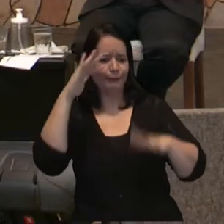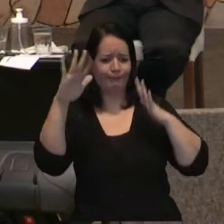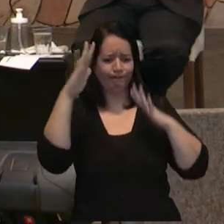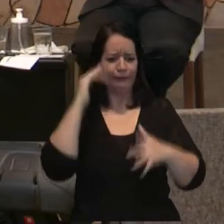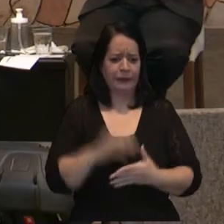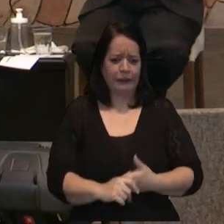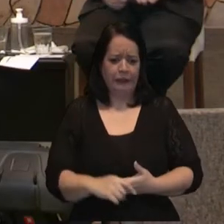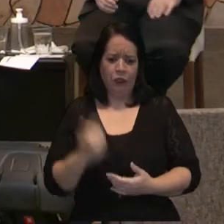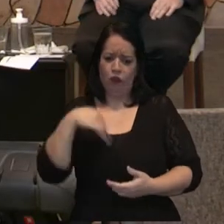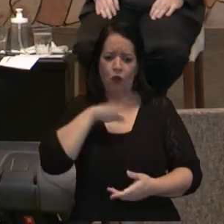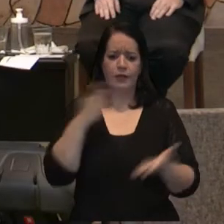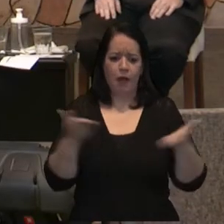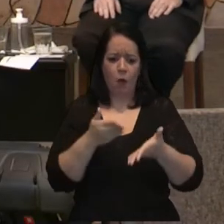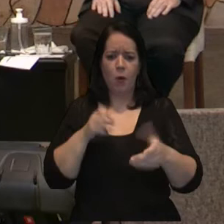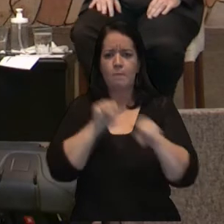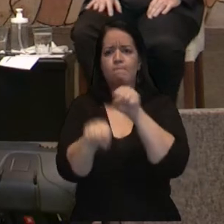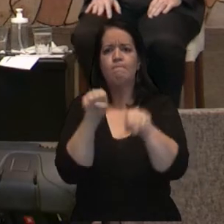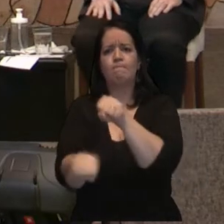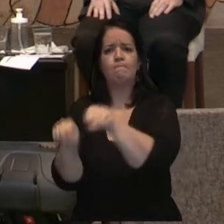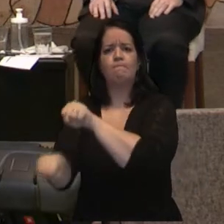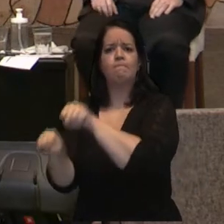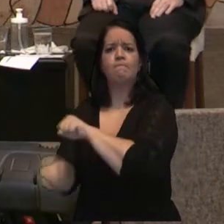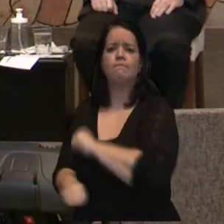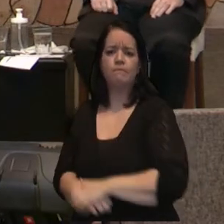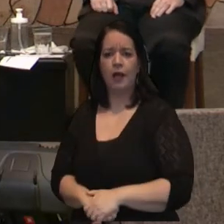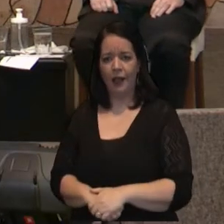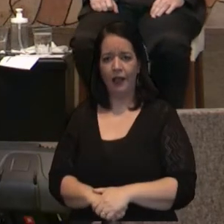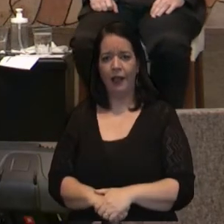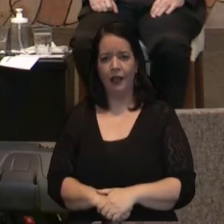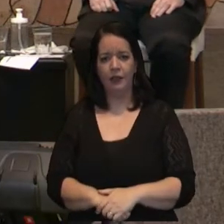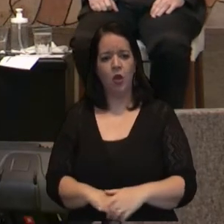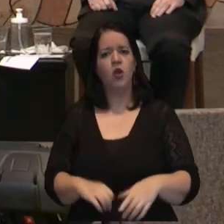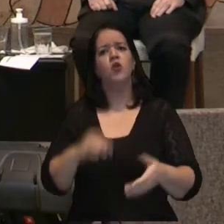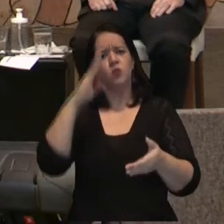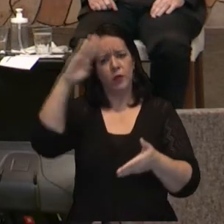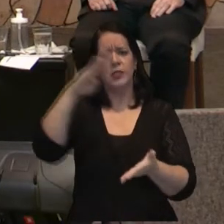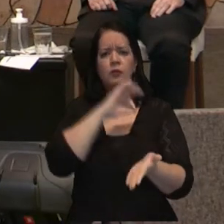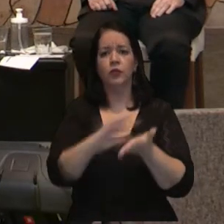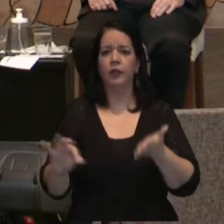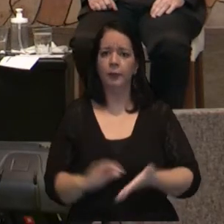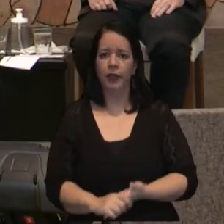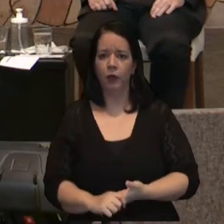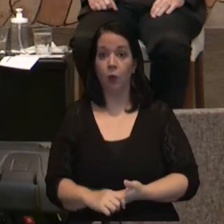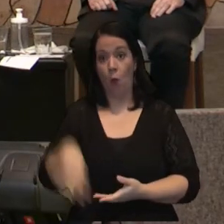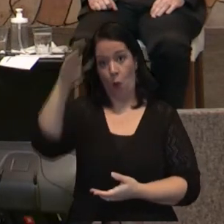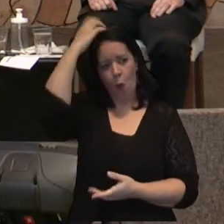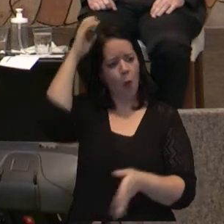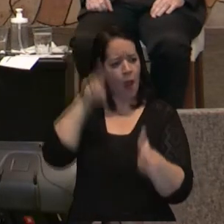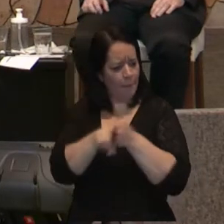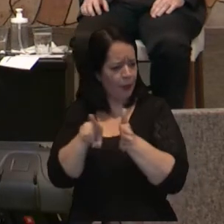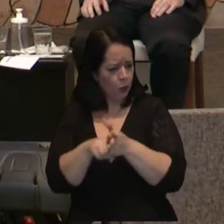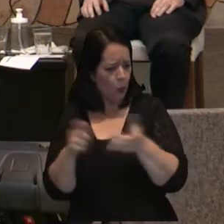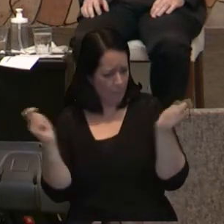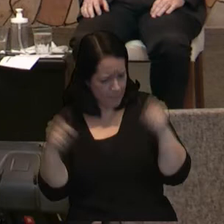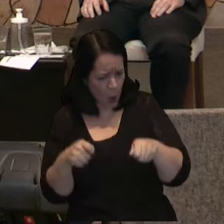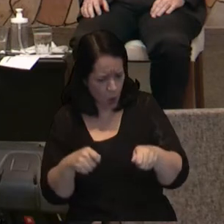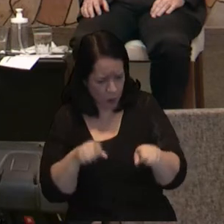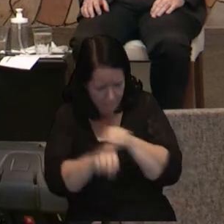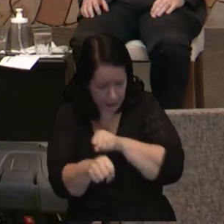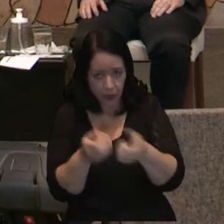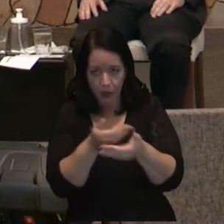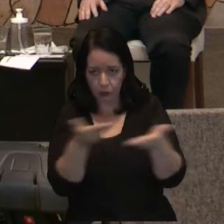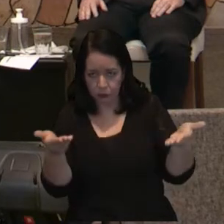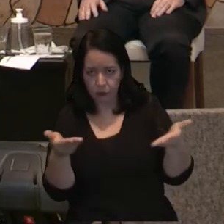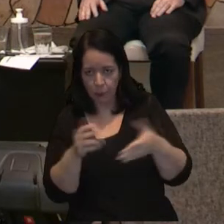Feri-los-ei, meu pai? Perguntou Jorão para o profeta Eliseu. Posso acabar com eles agora? A